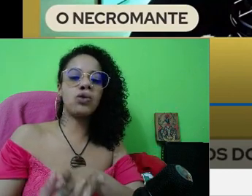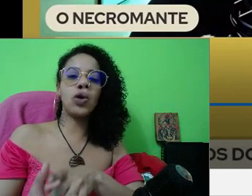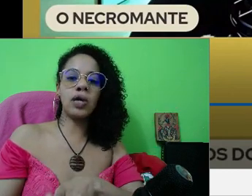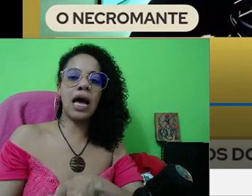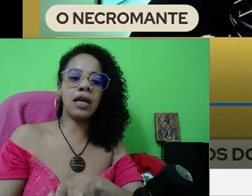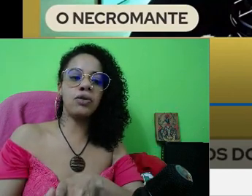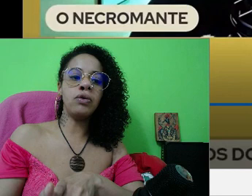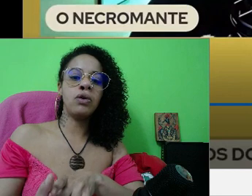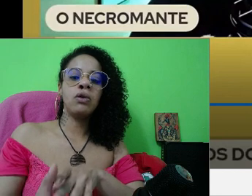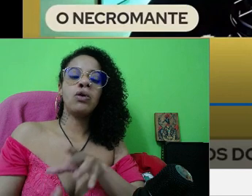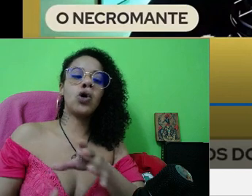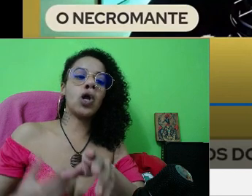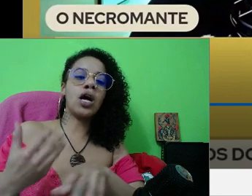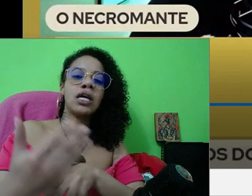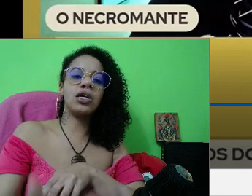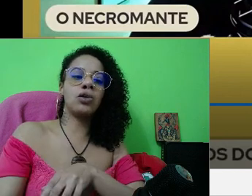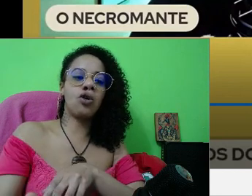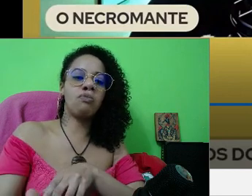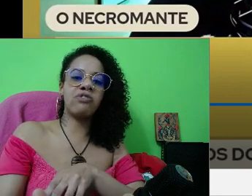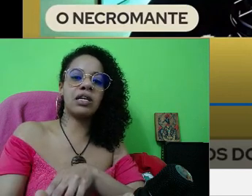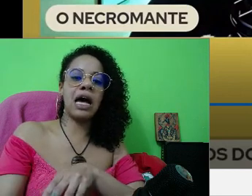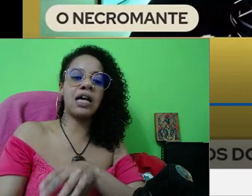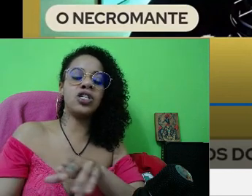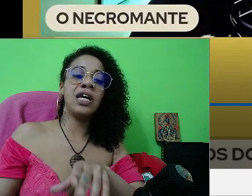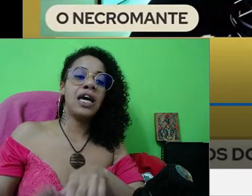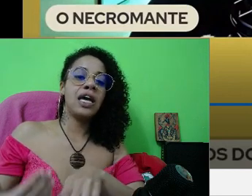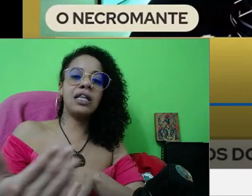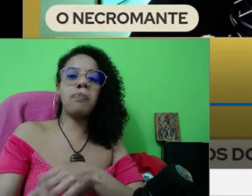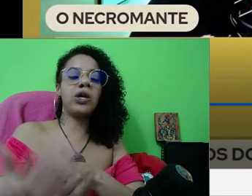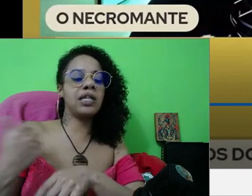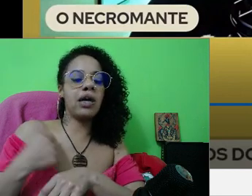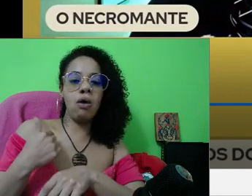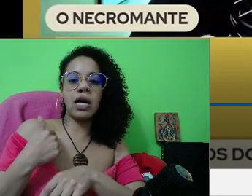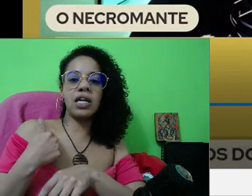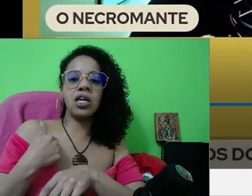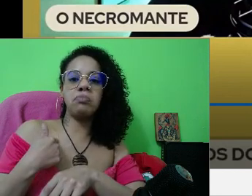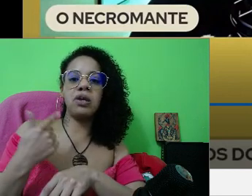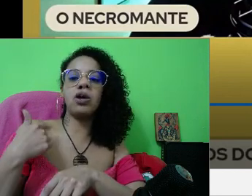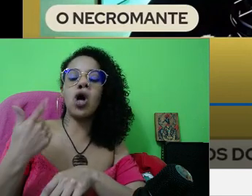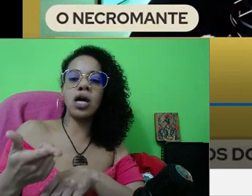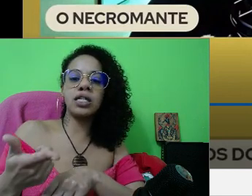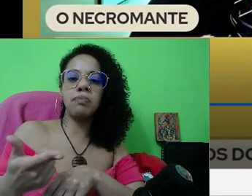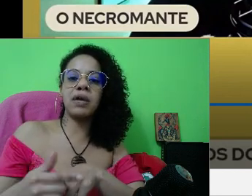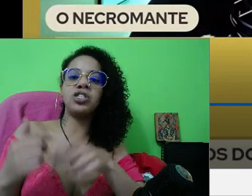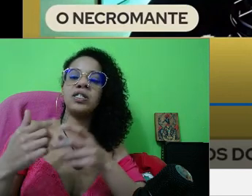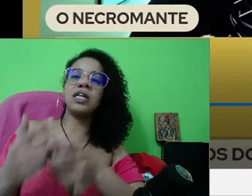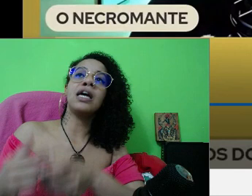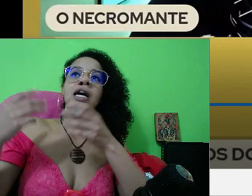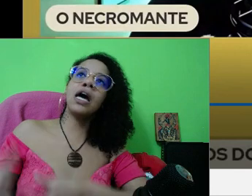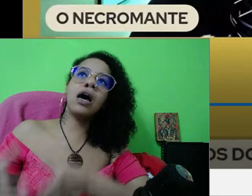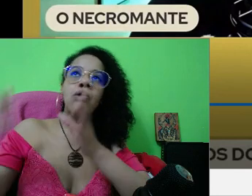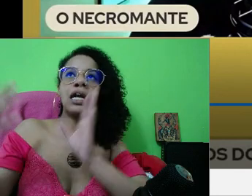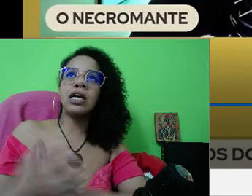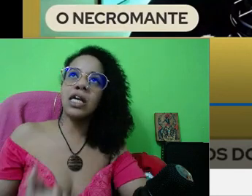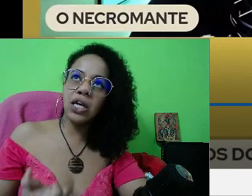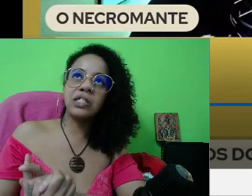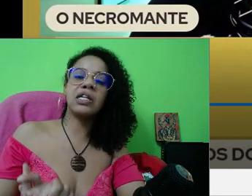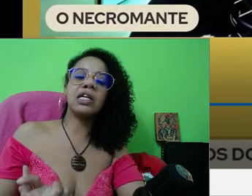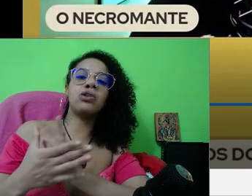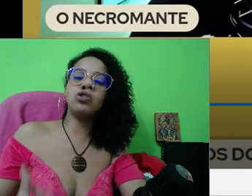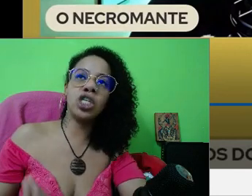o que é colocado coloca aquilo como verdade e depois eu aqui que me coce para dizer não